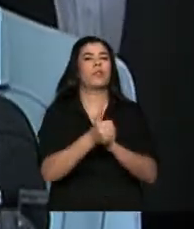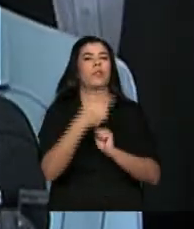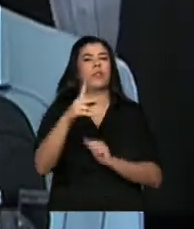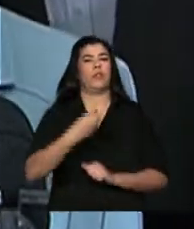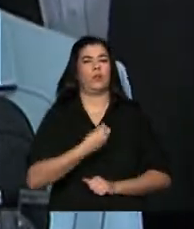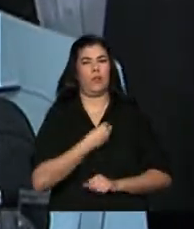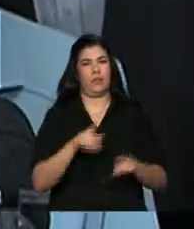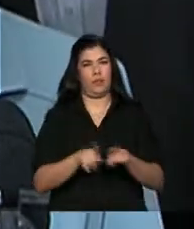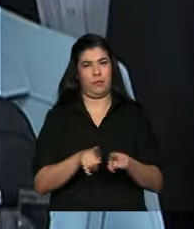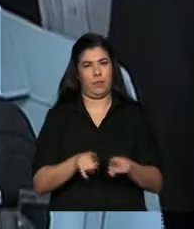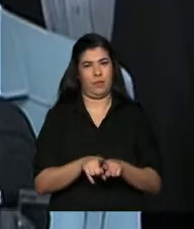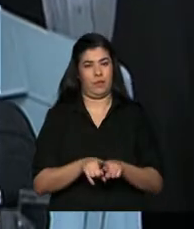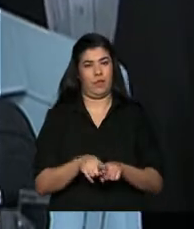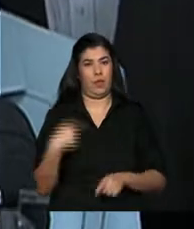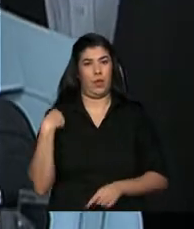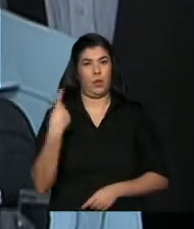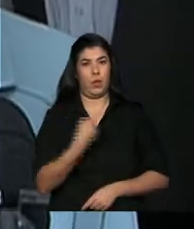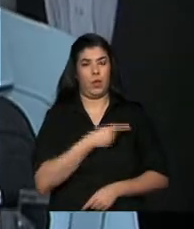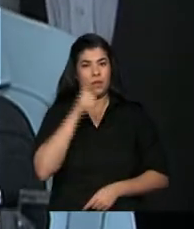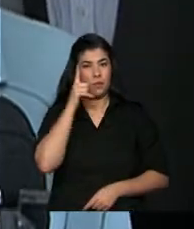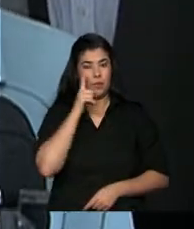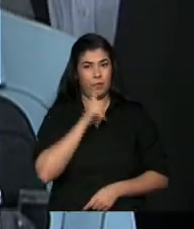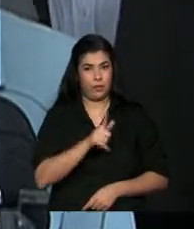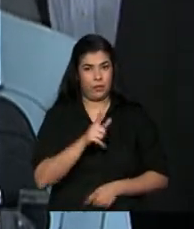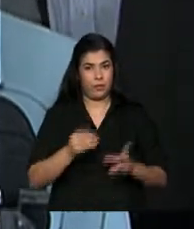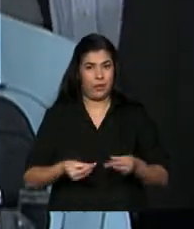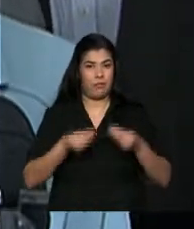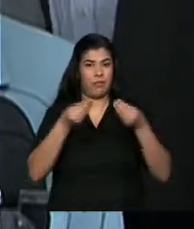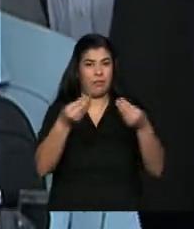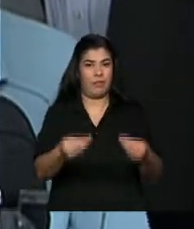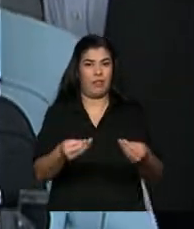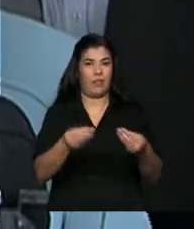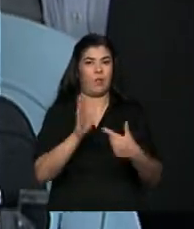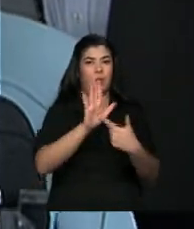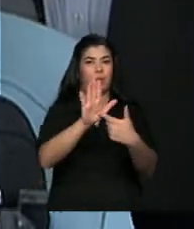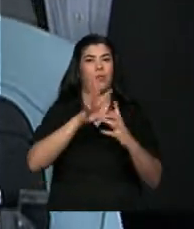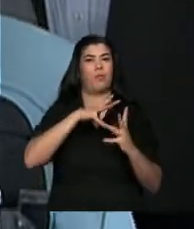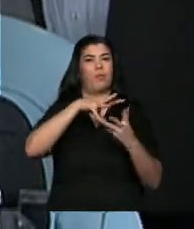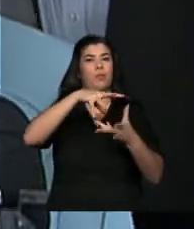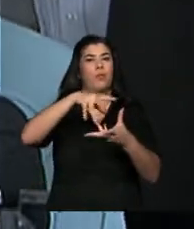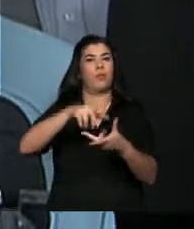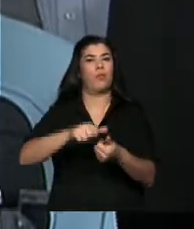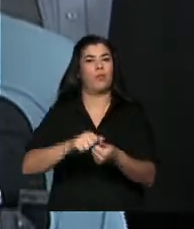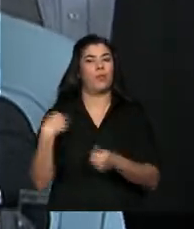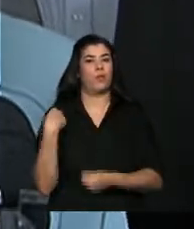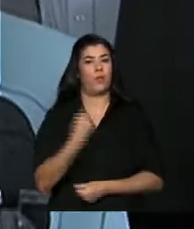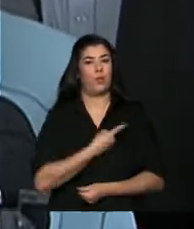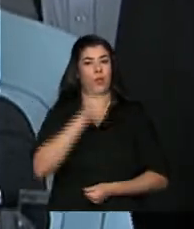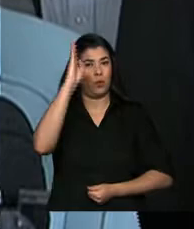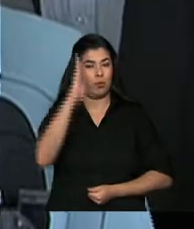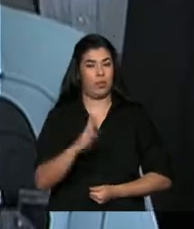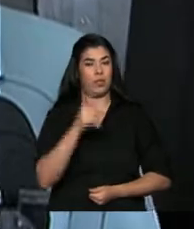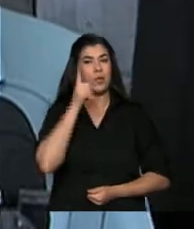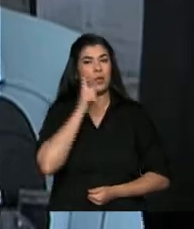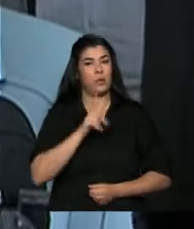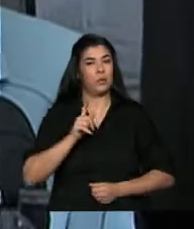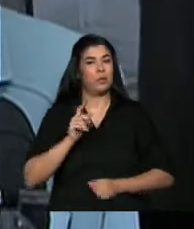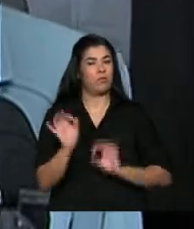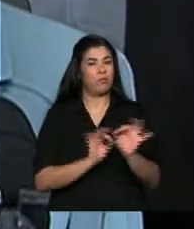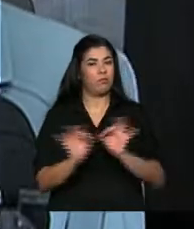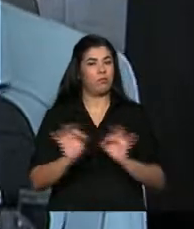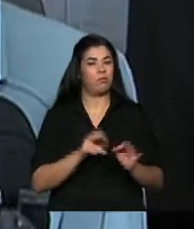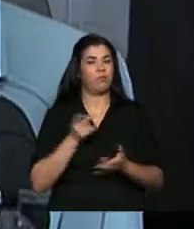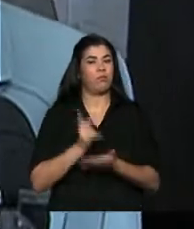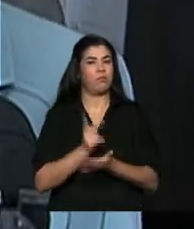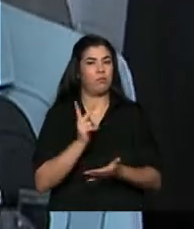vida. Vamos conseguir o legado de dar ao mundo uma visão de um Brasil que é capaz de organizar